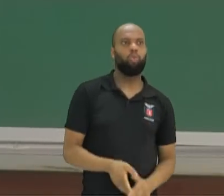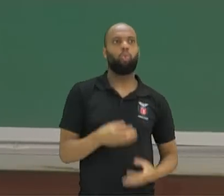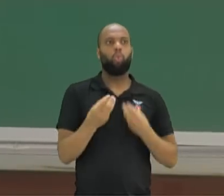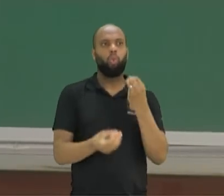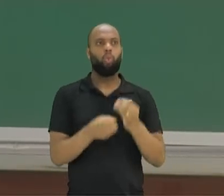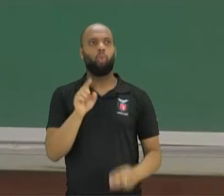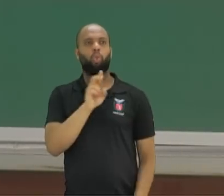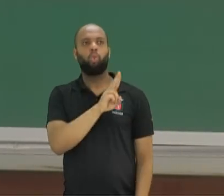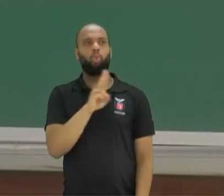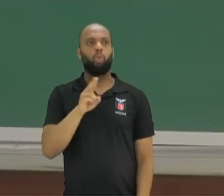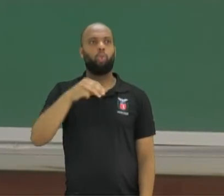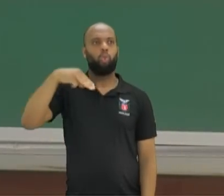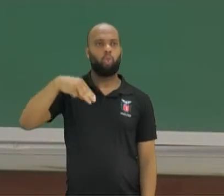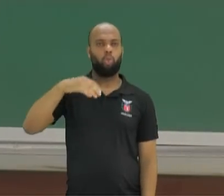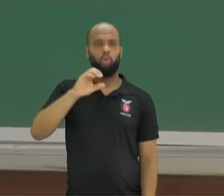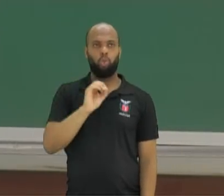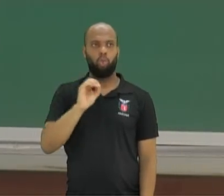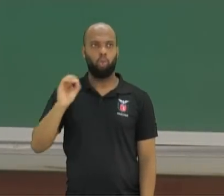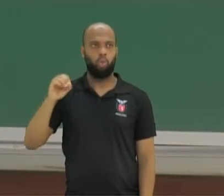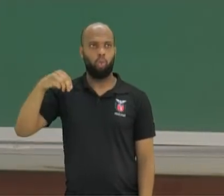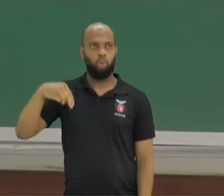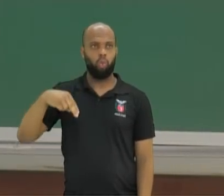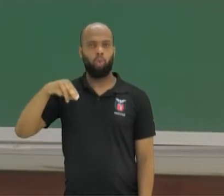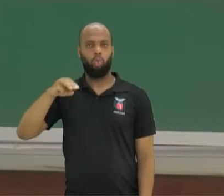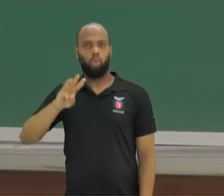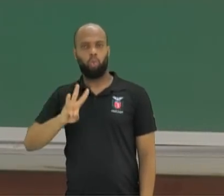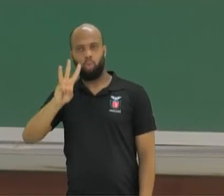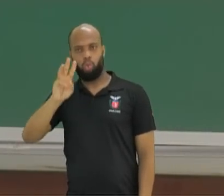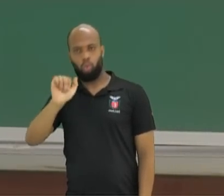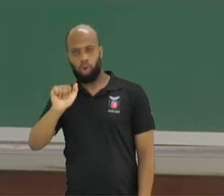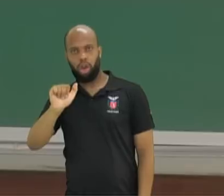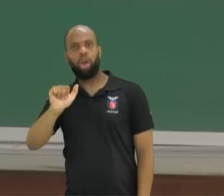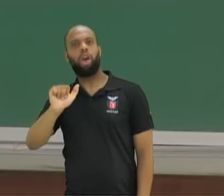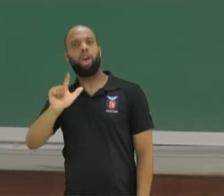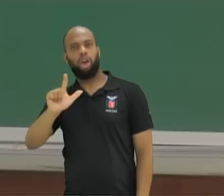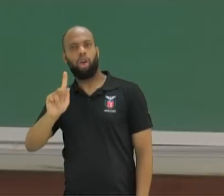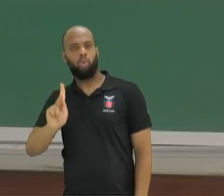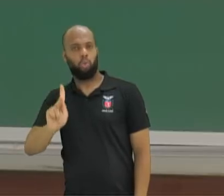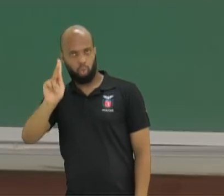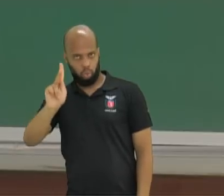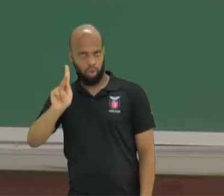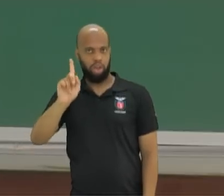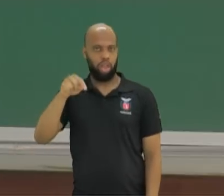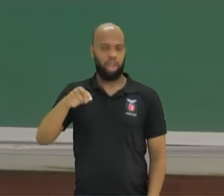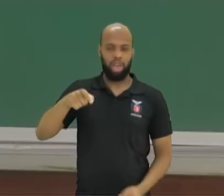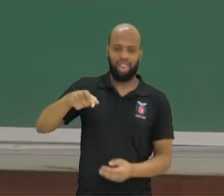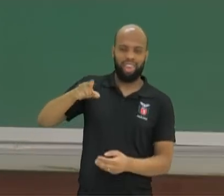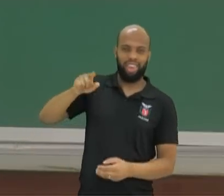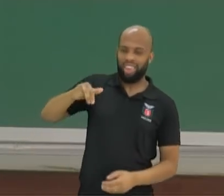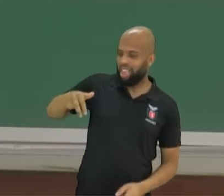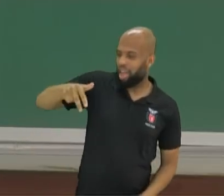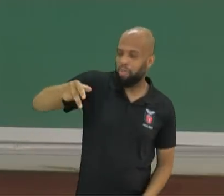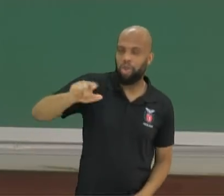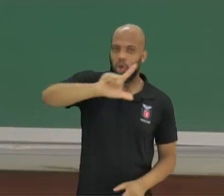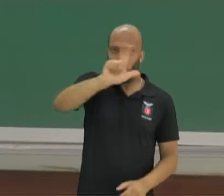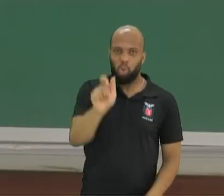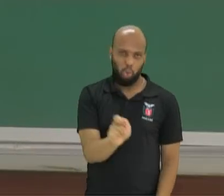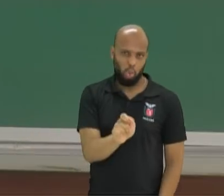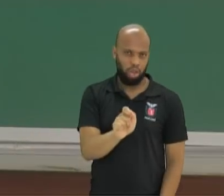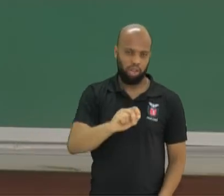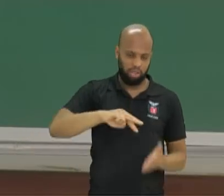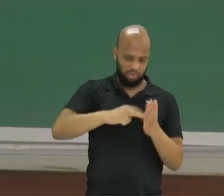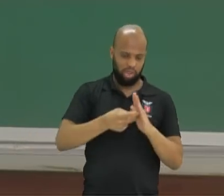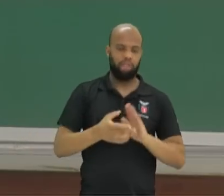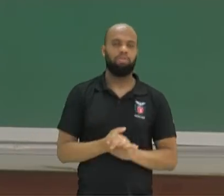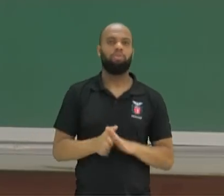Ele chamou de moonwalk, tá? Ou caminho da lua, deslize da lua, alguma coisa assim,